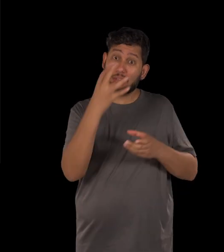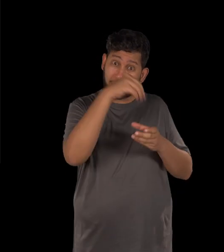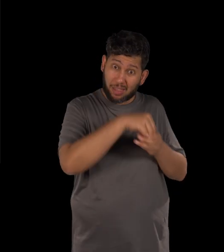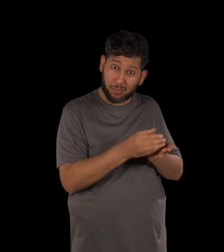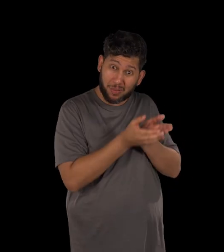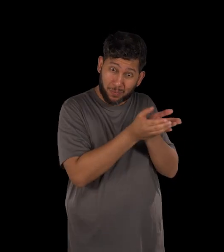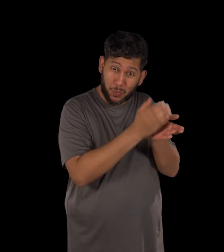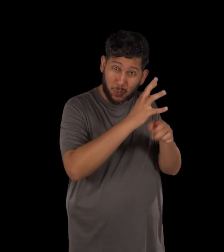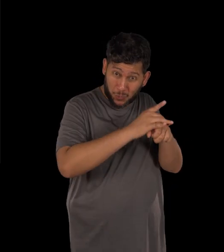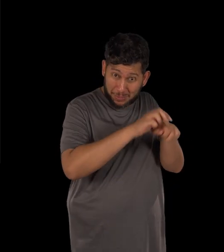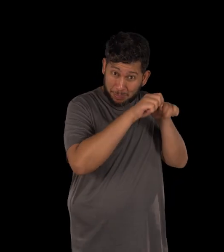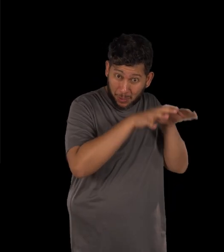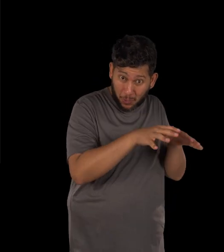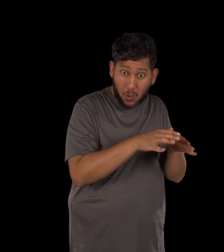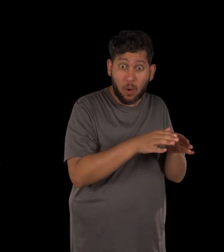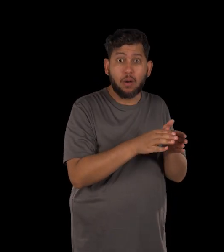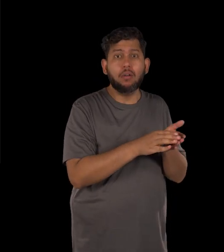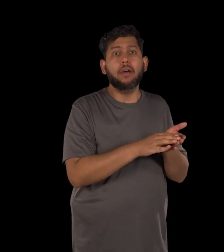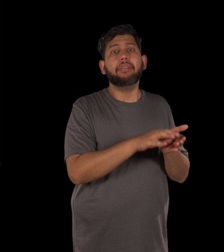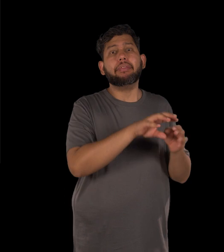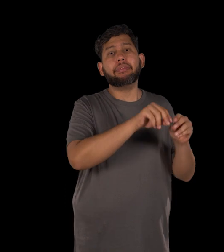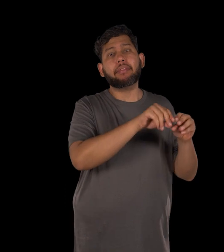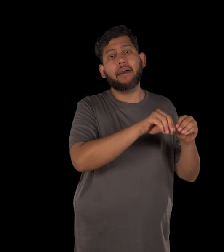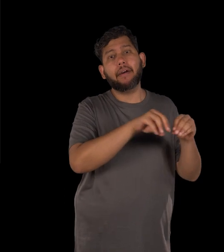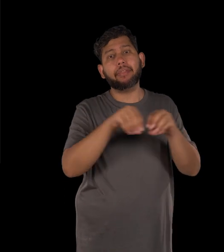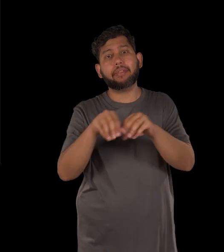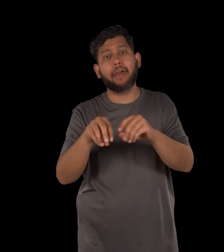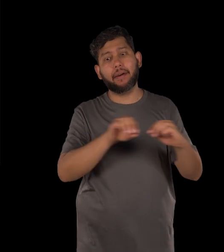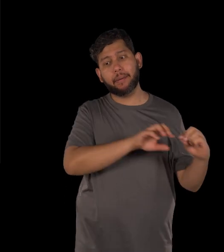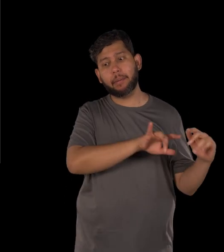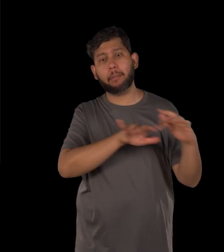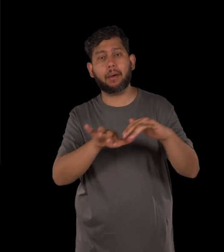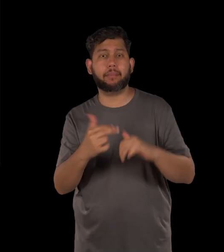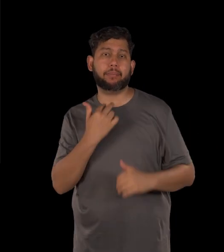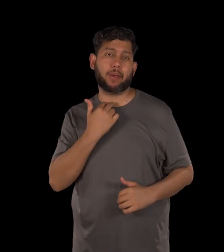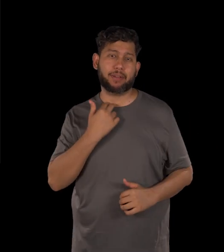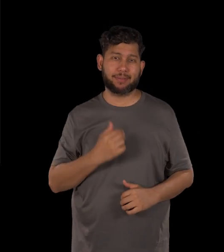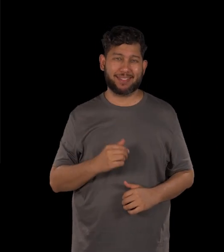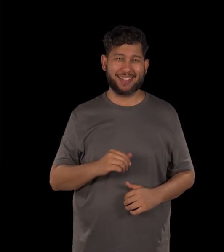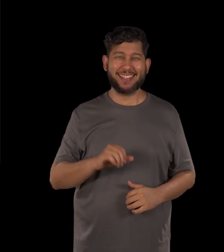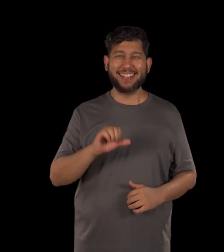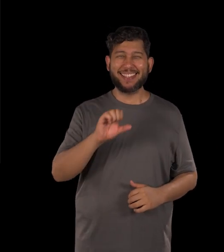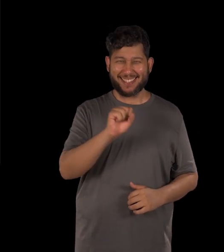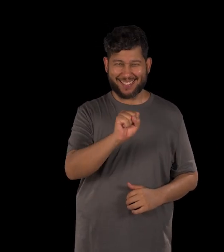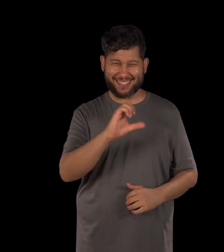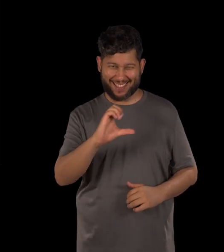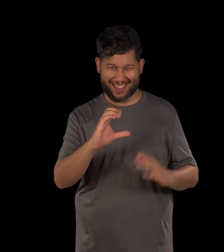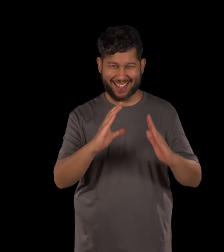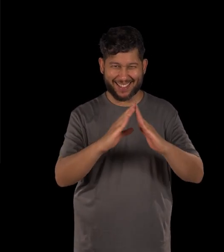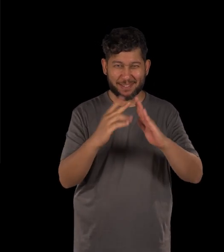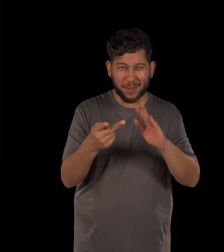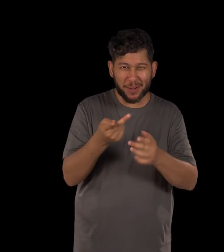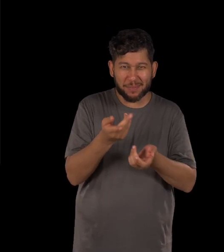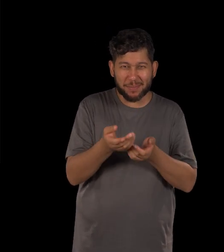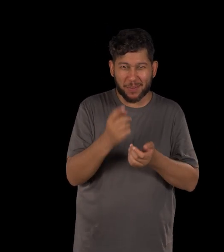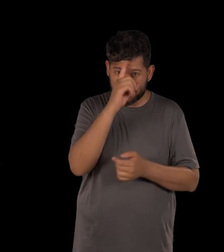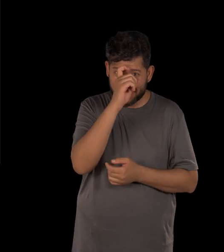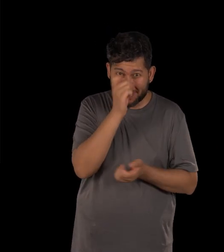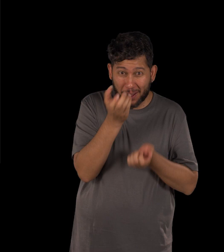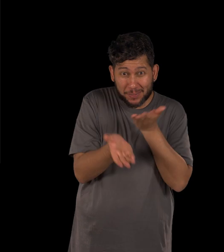onde a presença da doença era constatada. Eram as enfermarias das Santas Casas que recebiam a maior parte dos doentes de